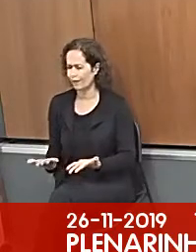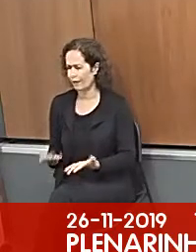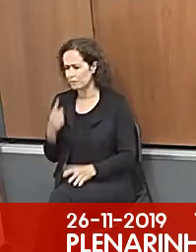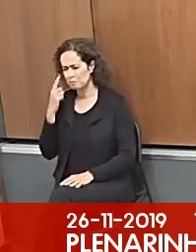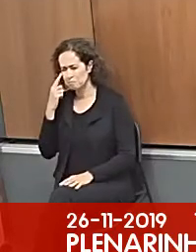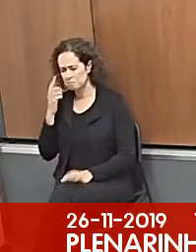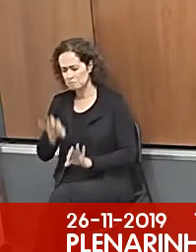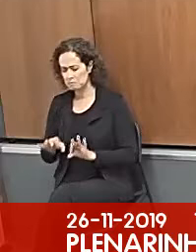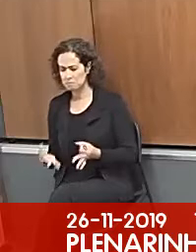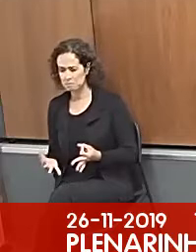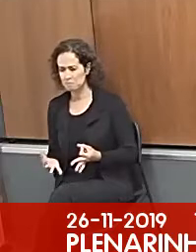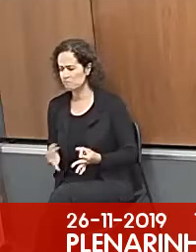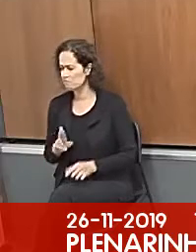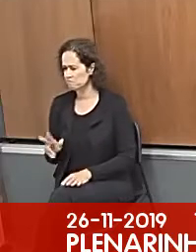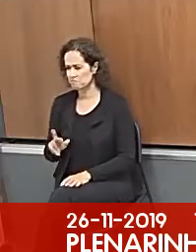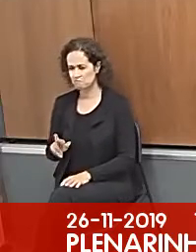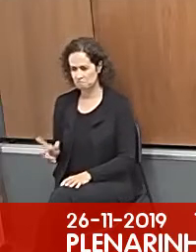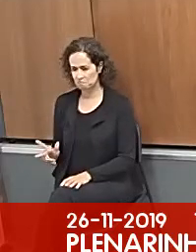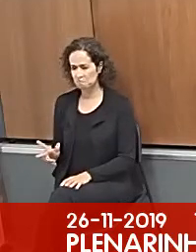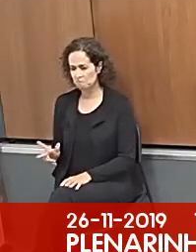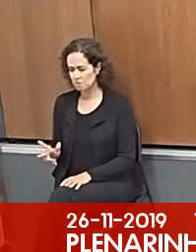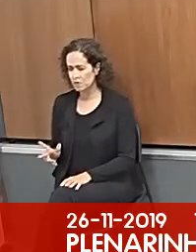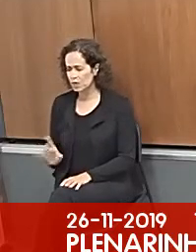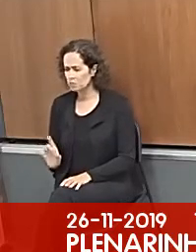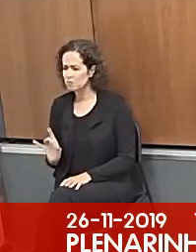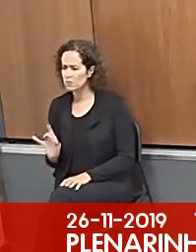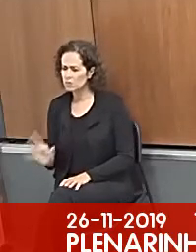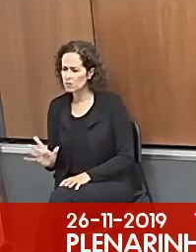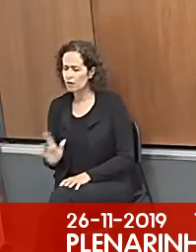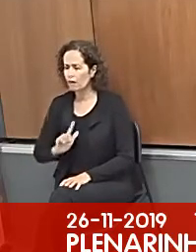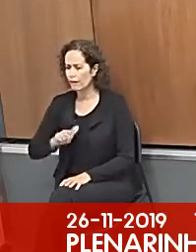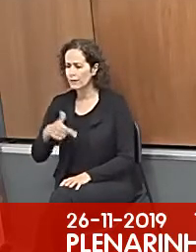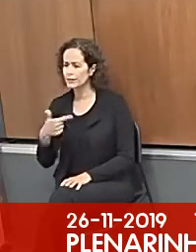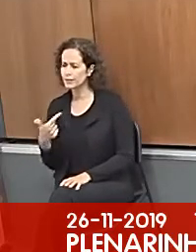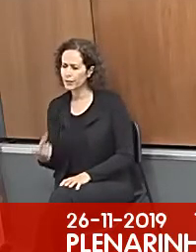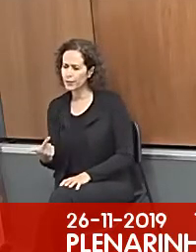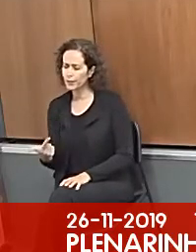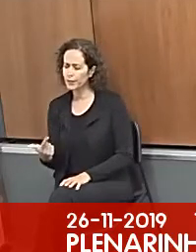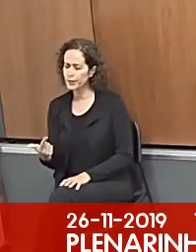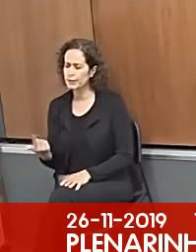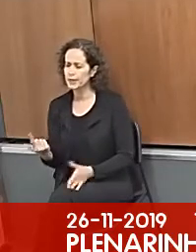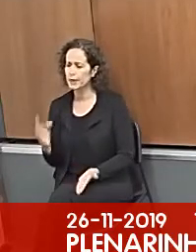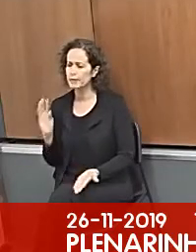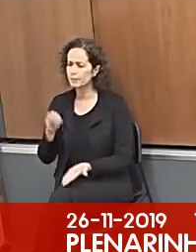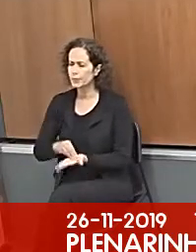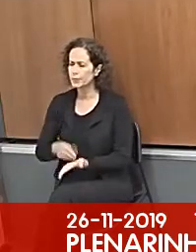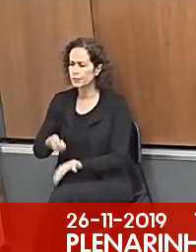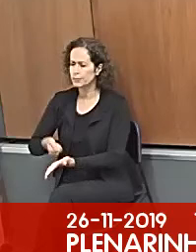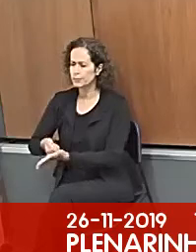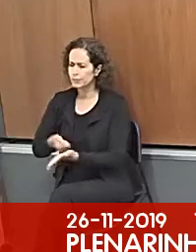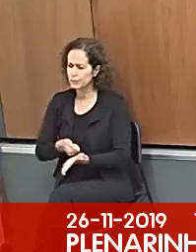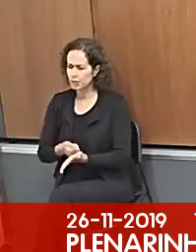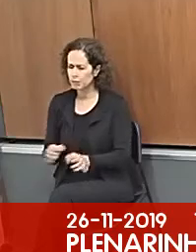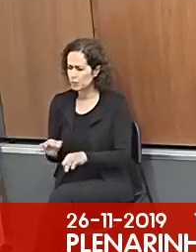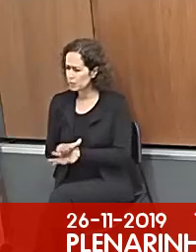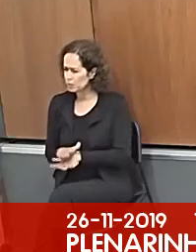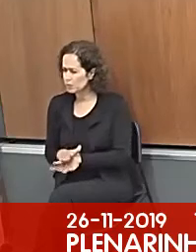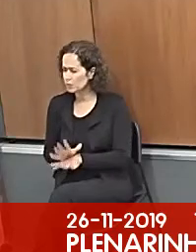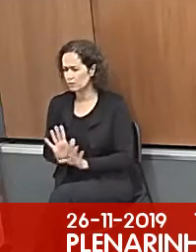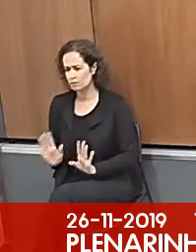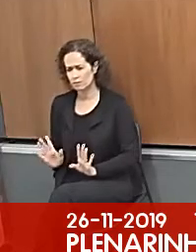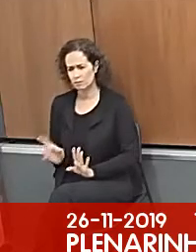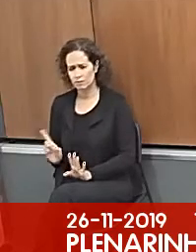simples assim chegar e colocar a segunda língua, a língua portuguesa, para os surdos.